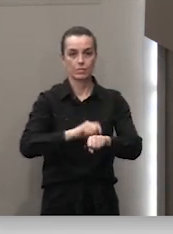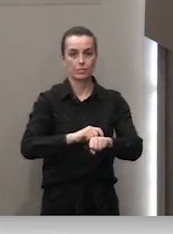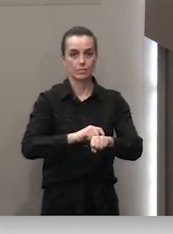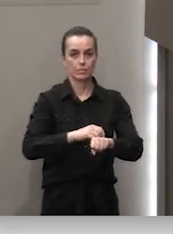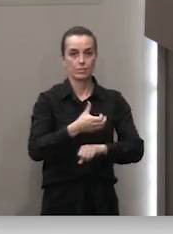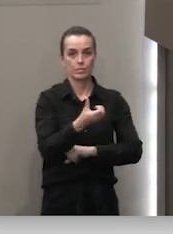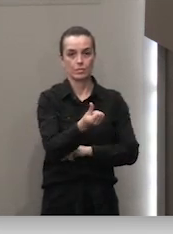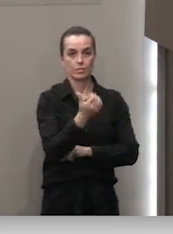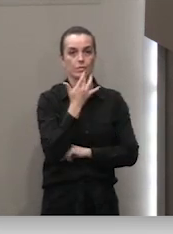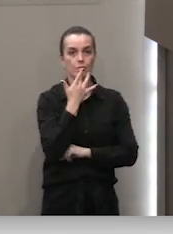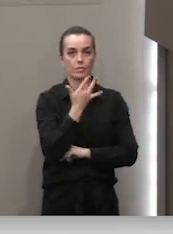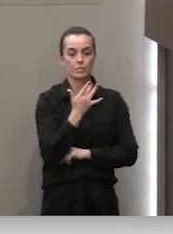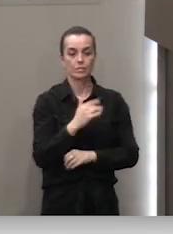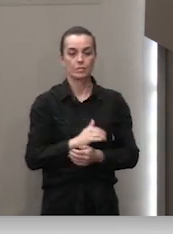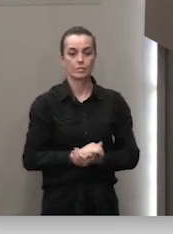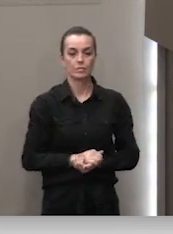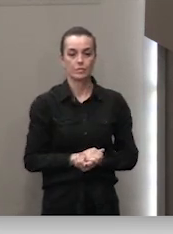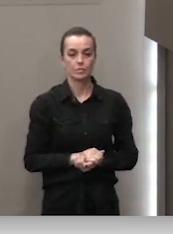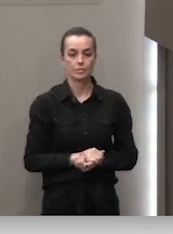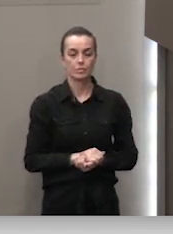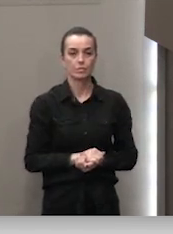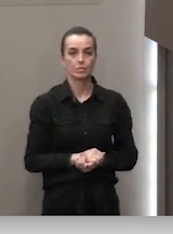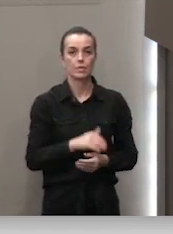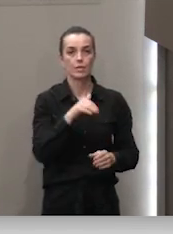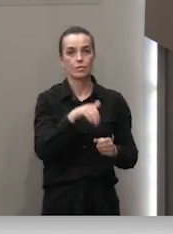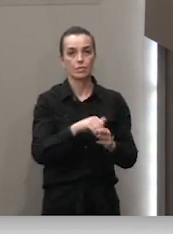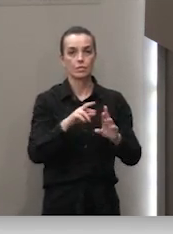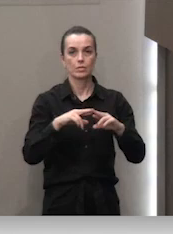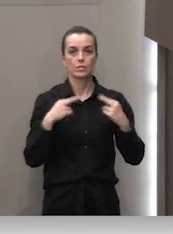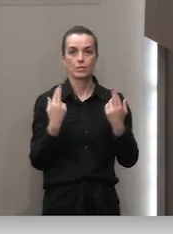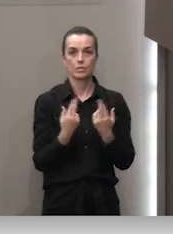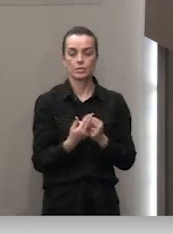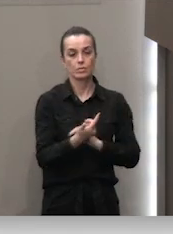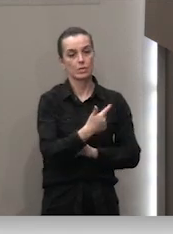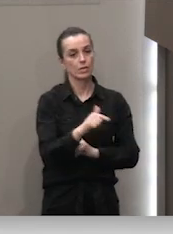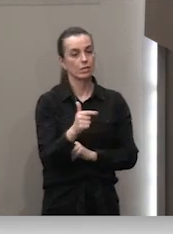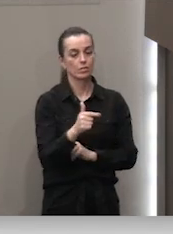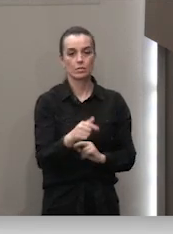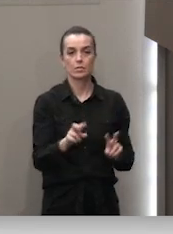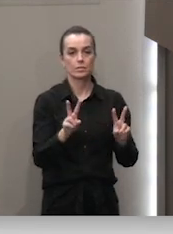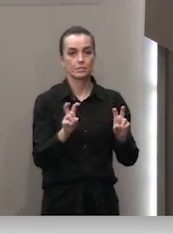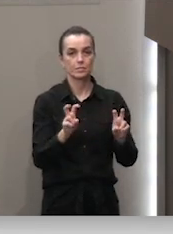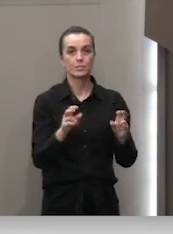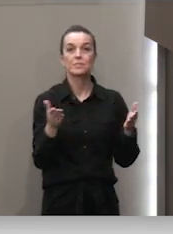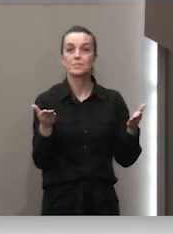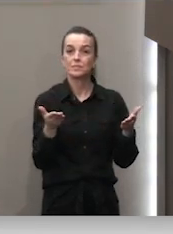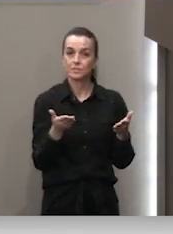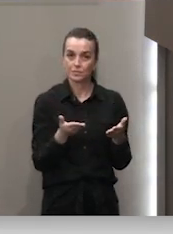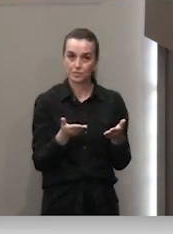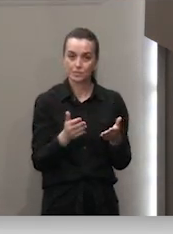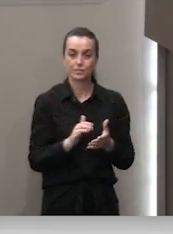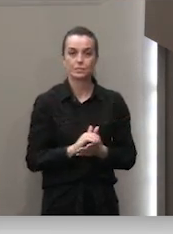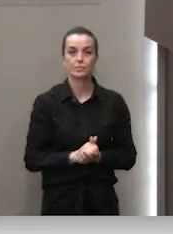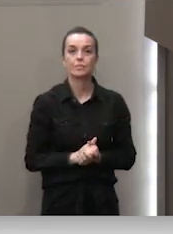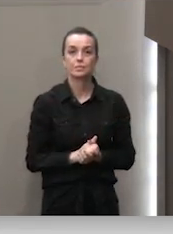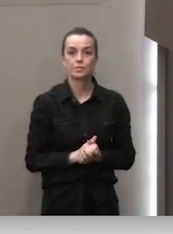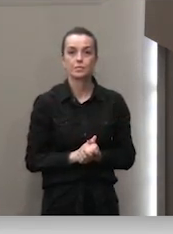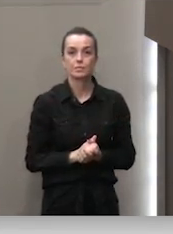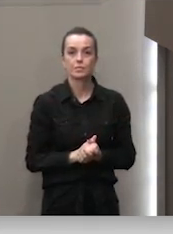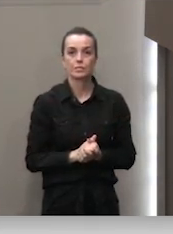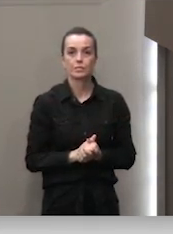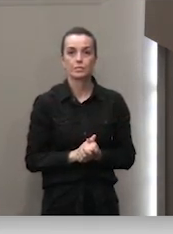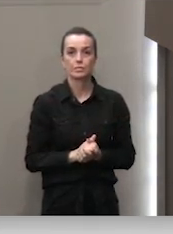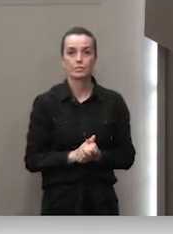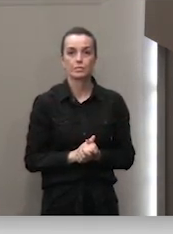horas. Votação do expediente, sem matéria. E agora passamos ao espaço